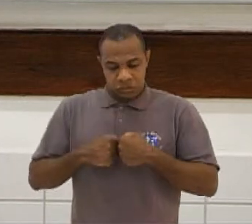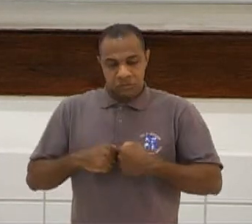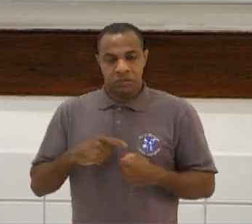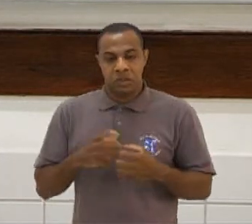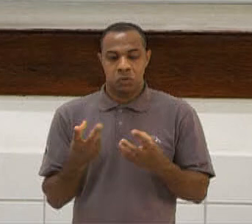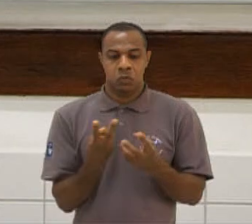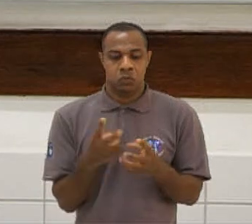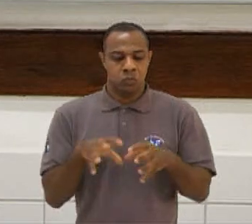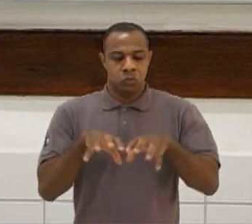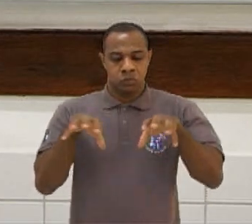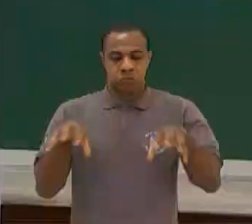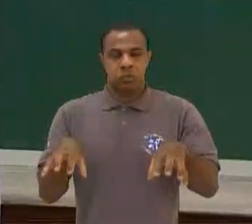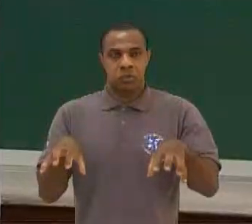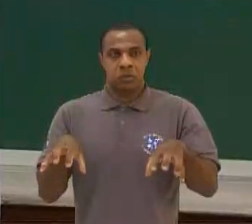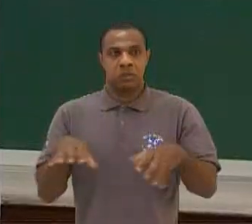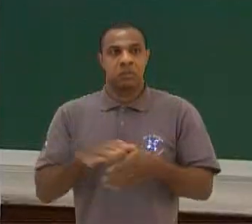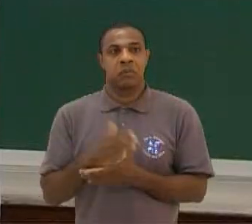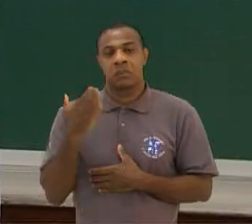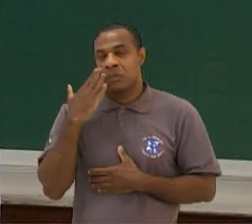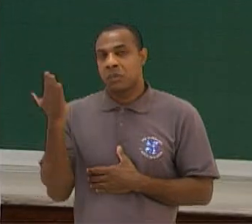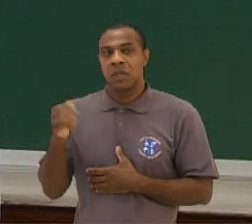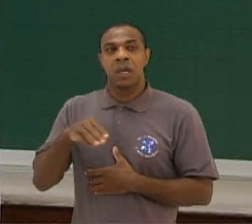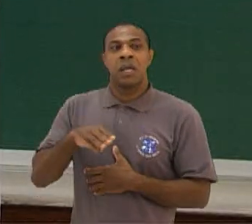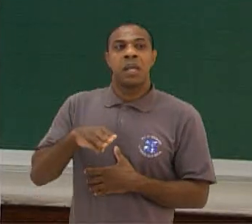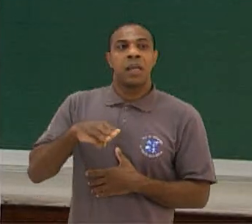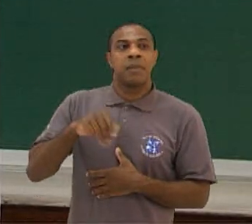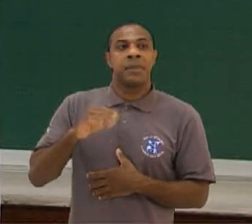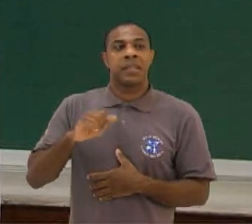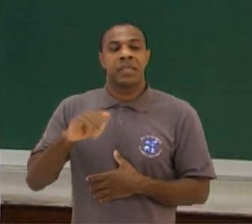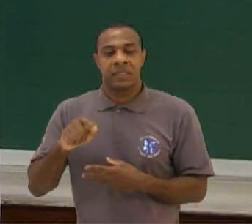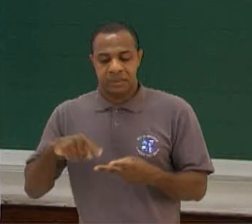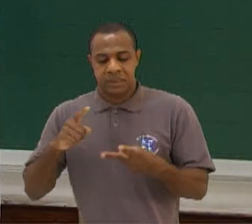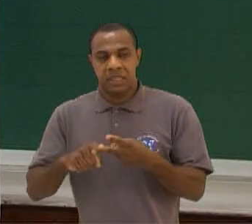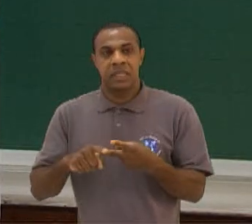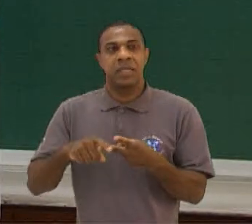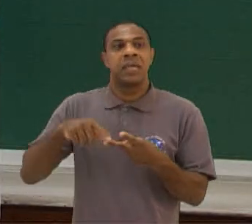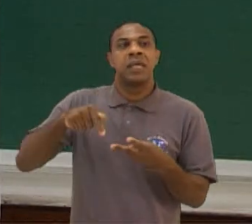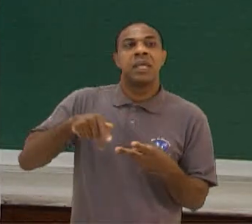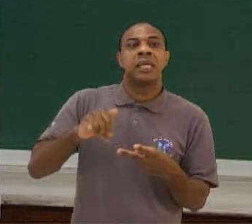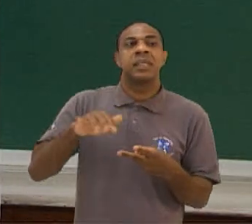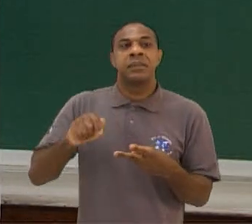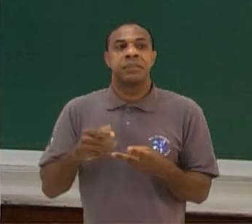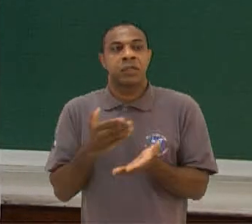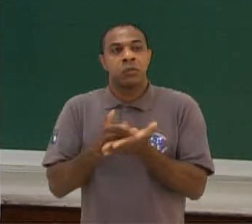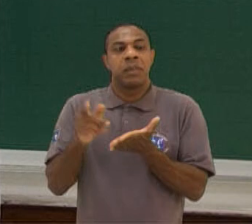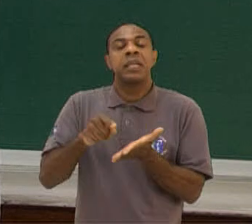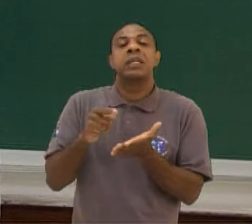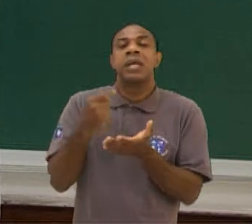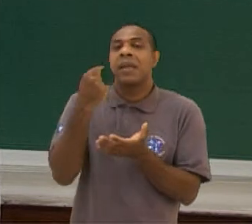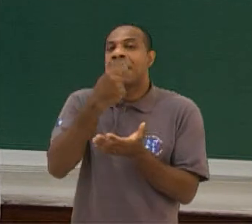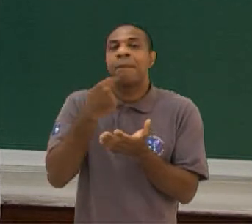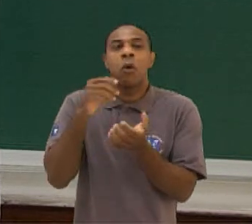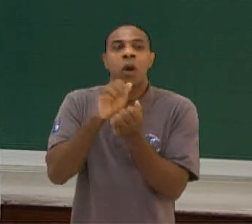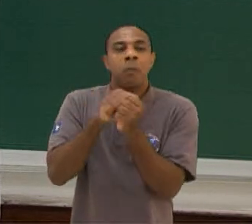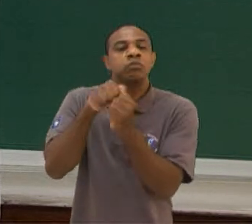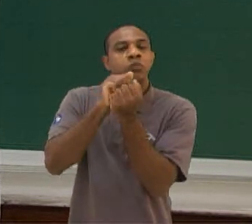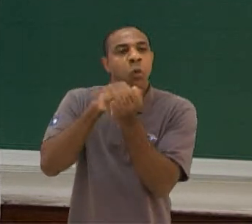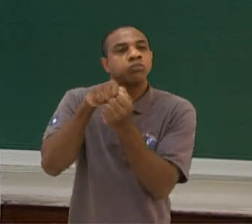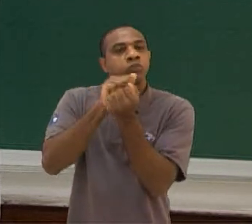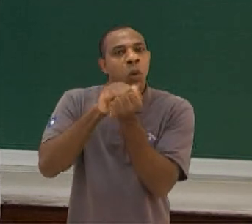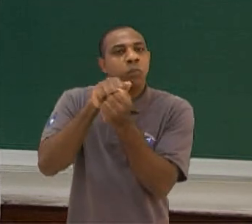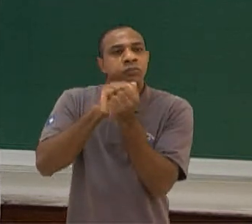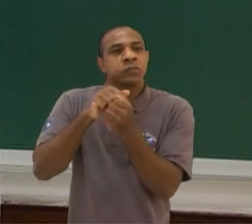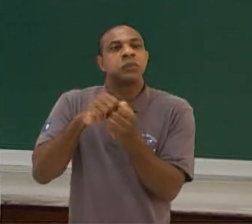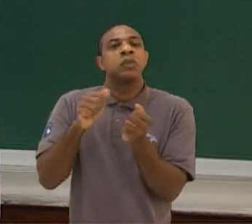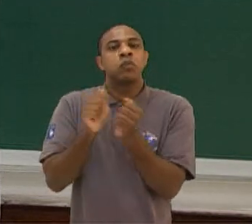duas partes são digestão mecânica e digestão química. E ela inicia na boca, como a gente já mencionou, com a produção da amilase